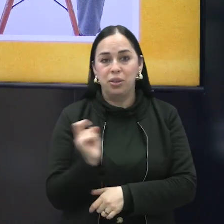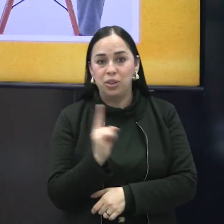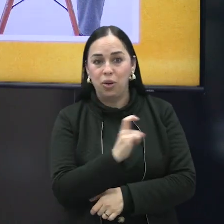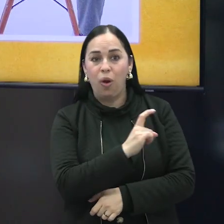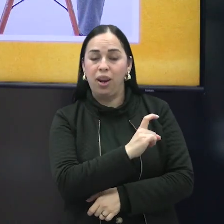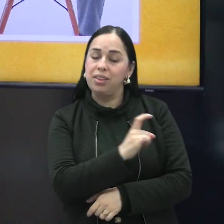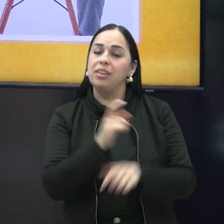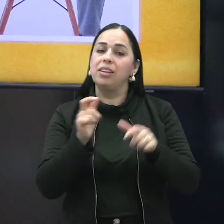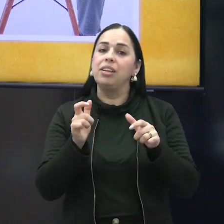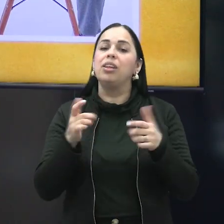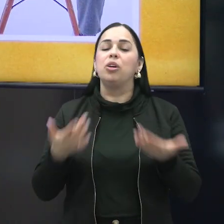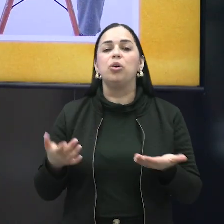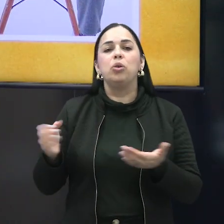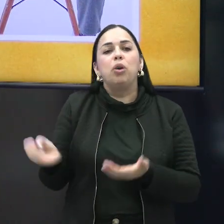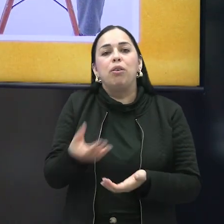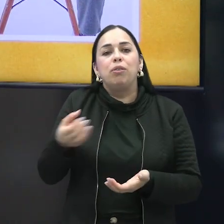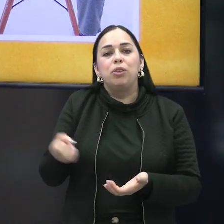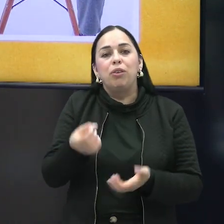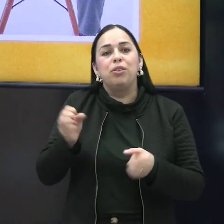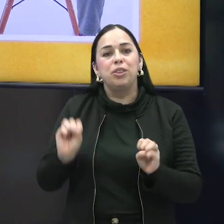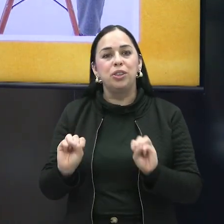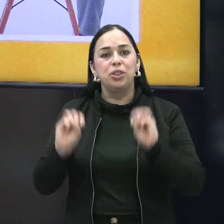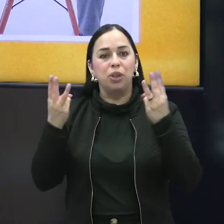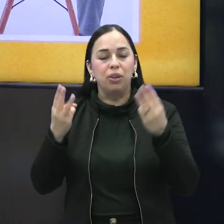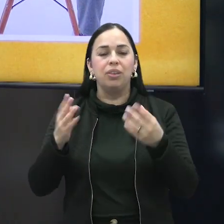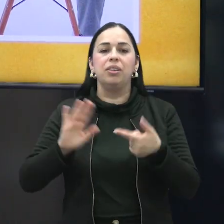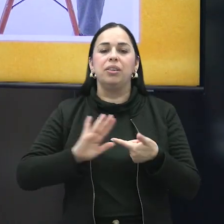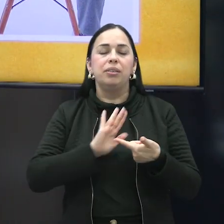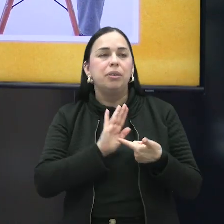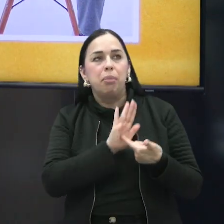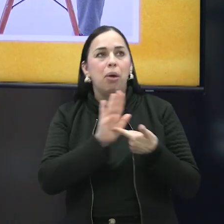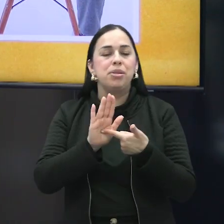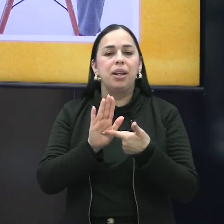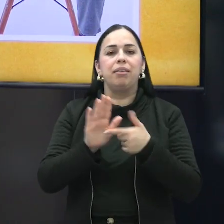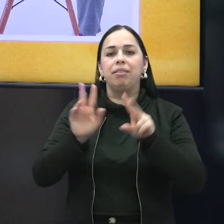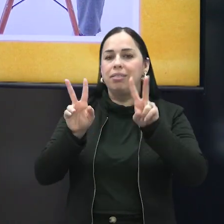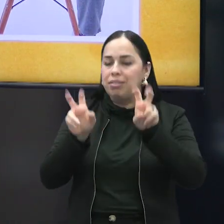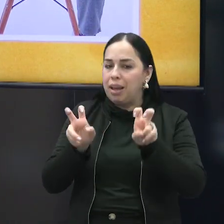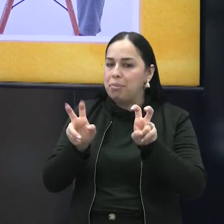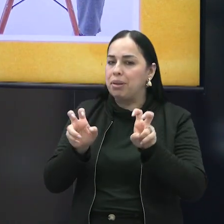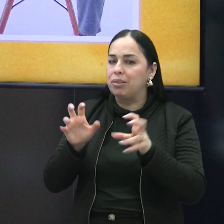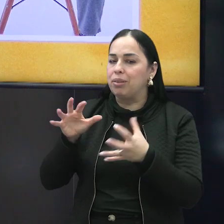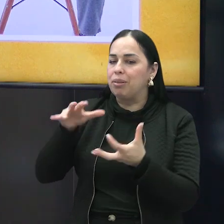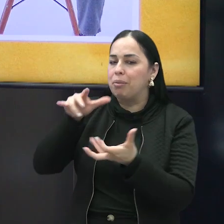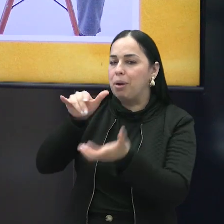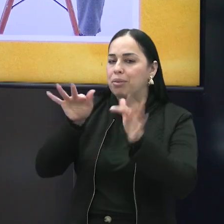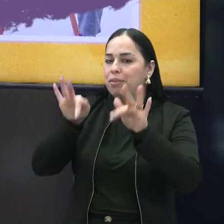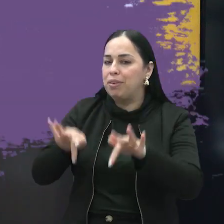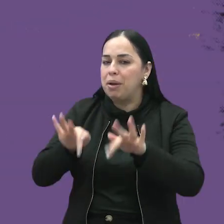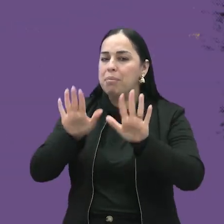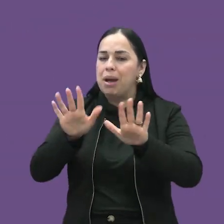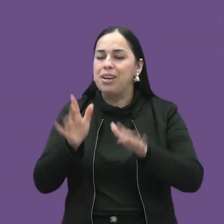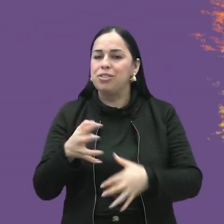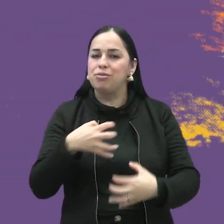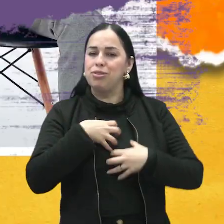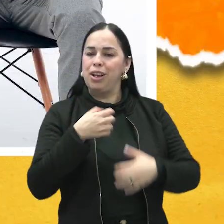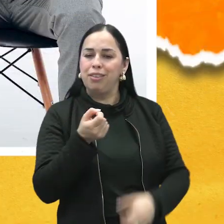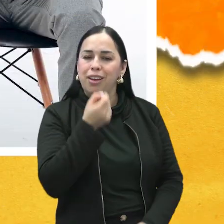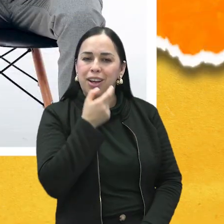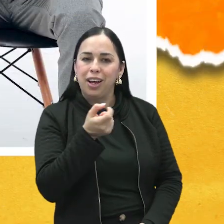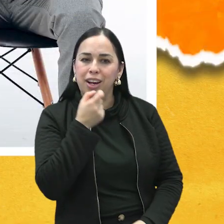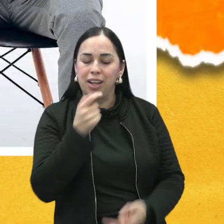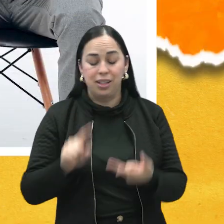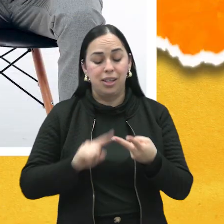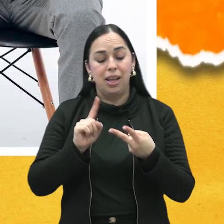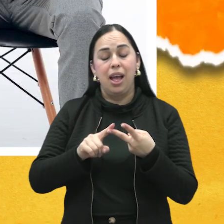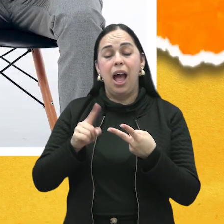show de stand-up. Nessa nova turnê, Padilha aborda temas como o fim do mundo, sim, mas de um jeito bem engraçado, amigos entrando na vida